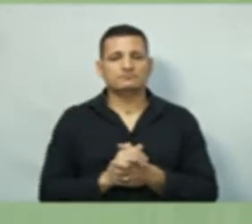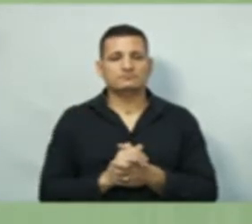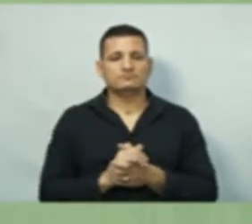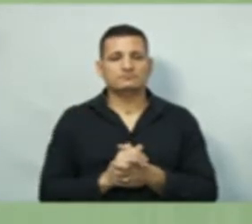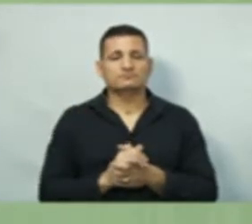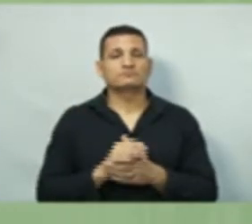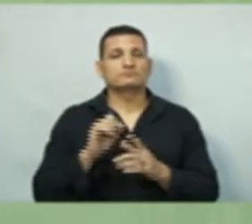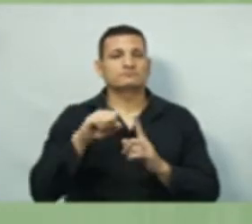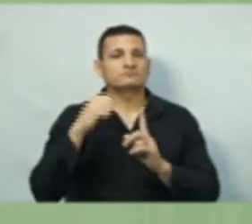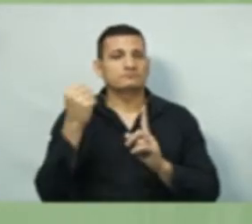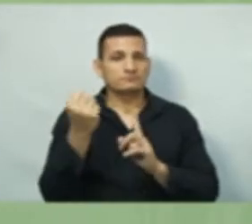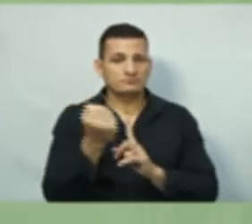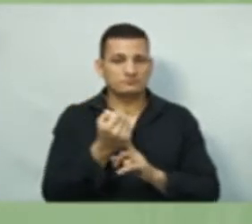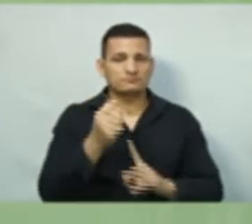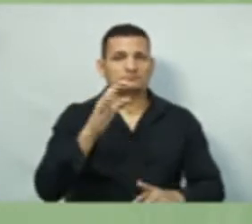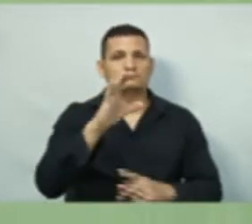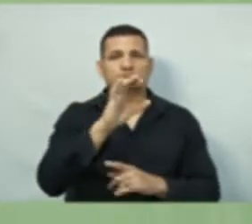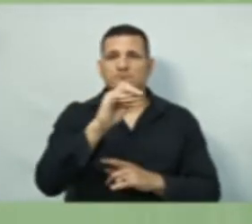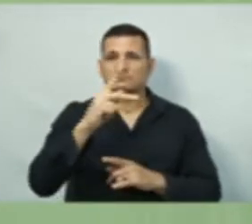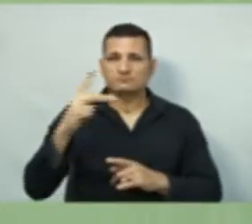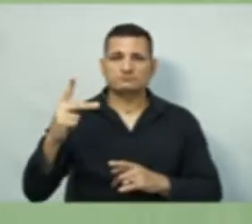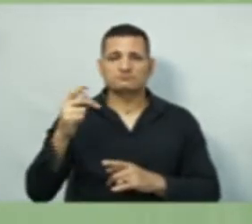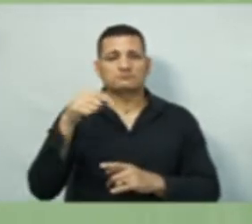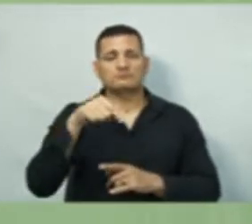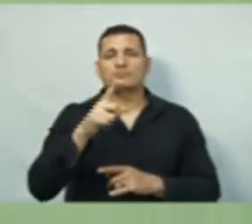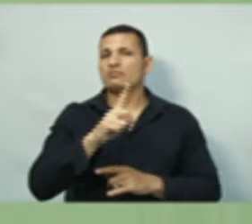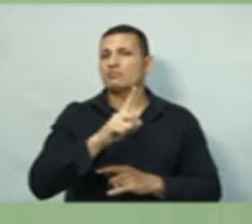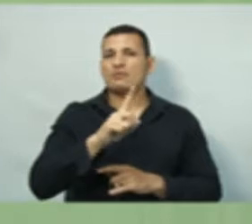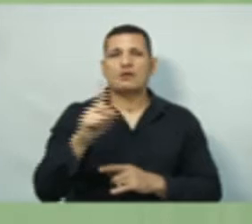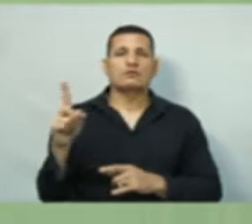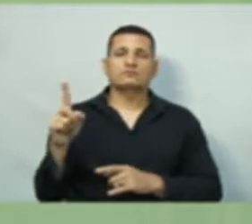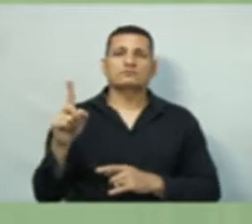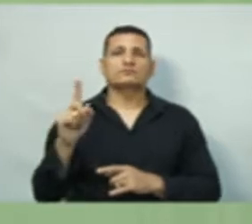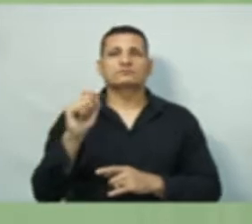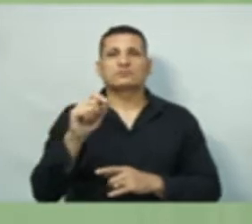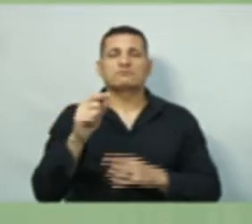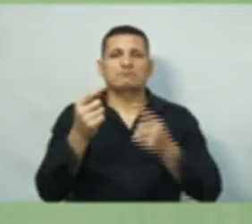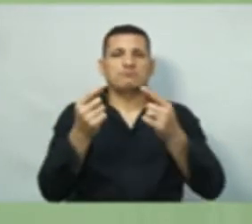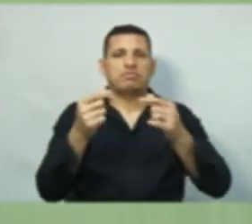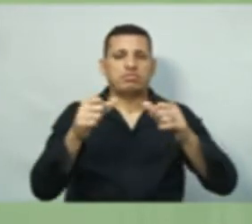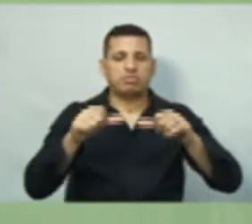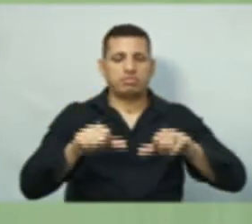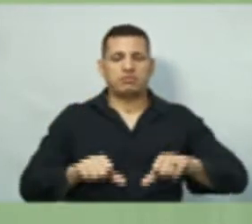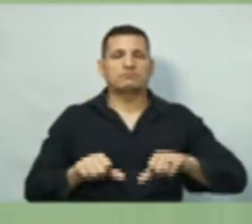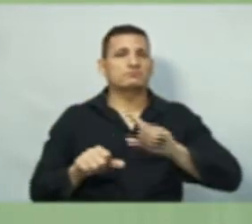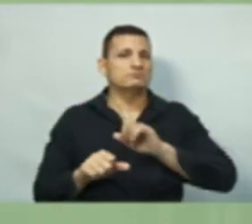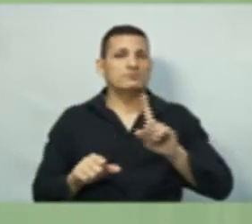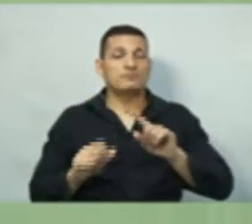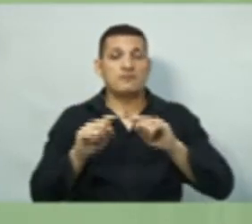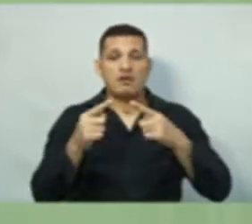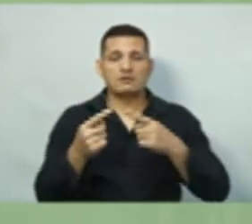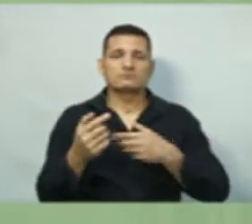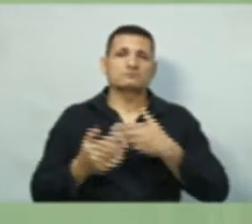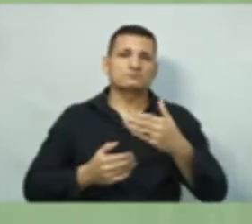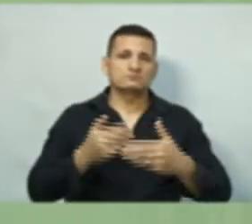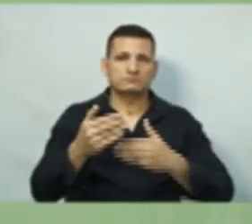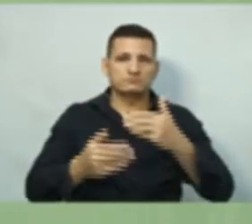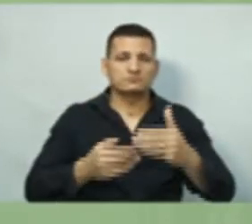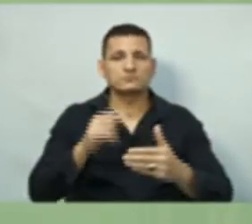As sociedades cooperativas não estão sujeitas à falência, mas sim a um processo